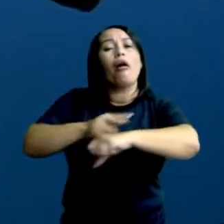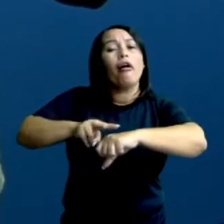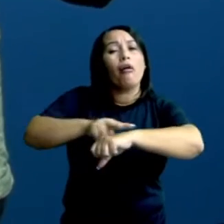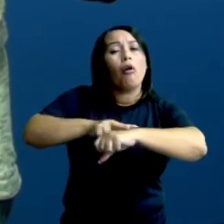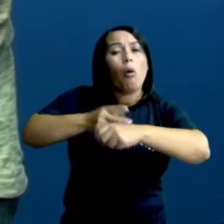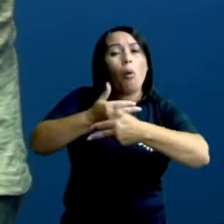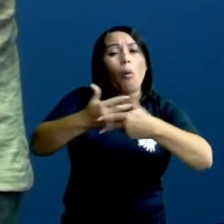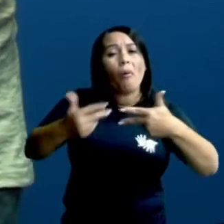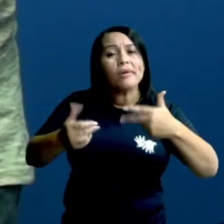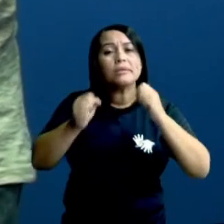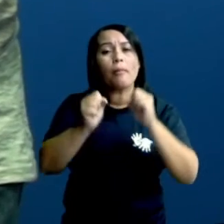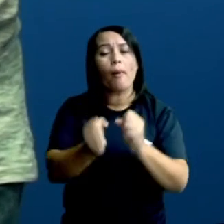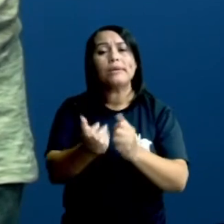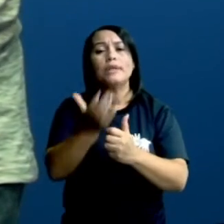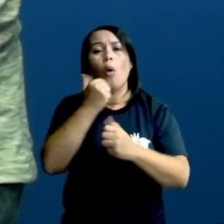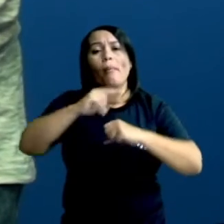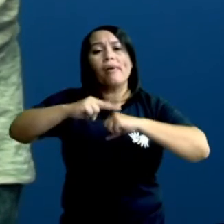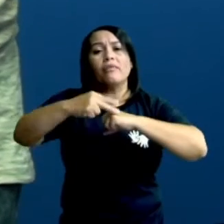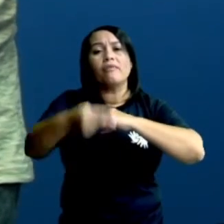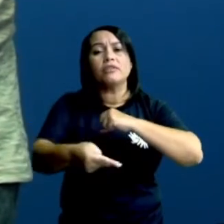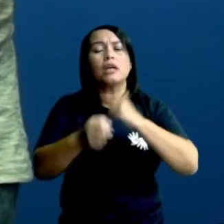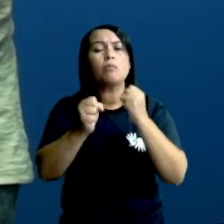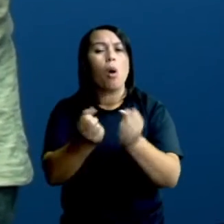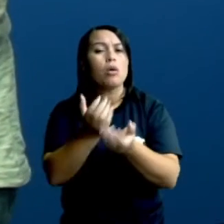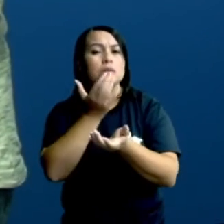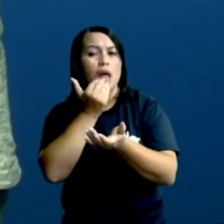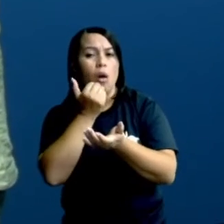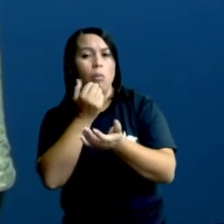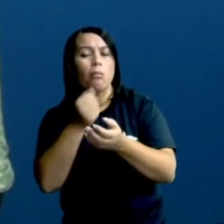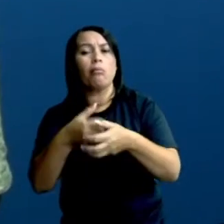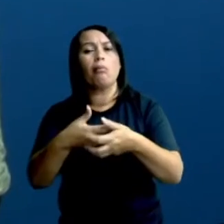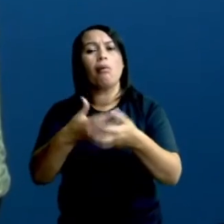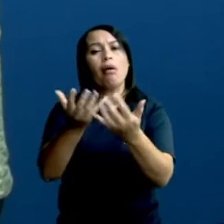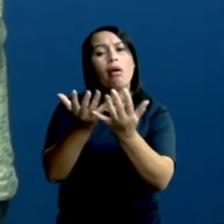serão consumidos, esses vegetais poderão ficar